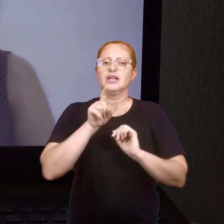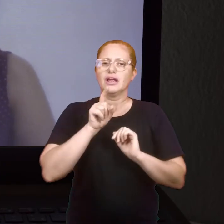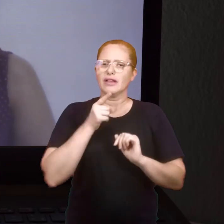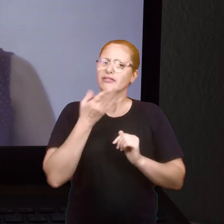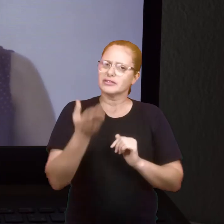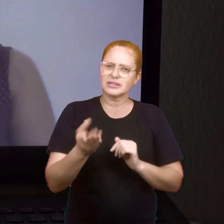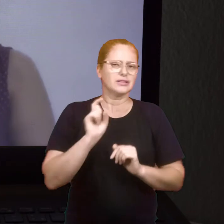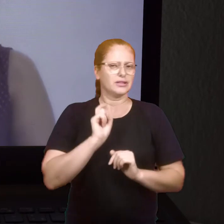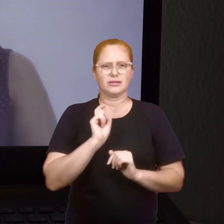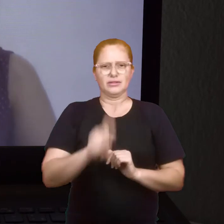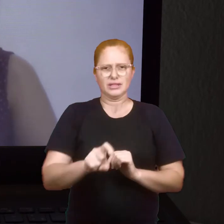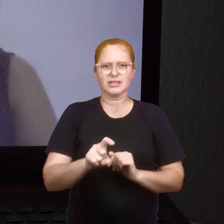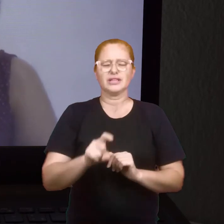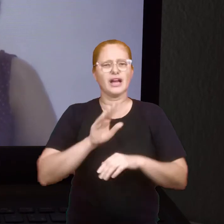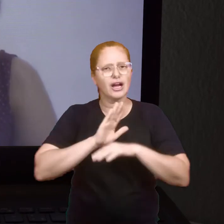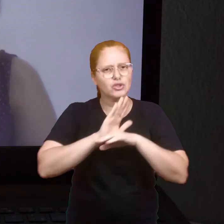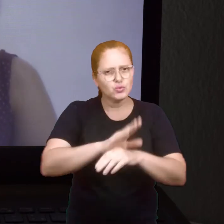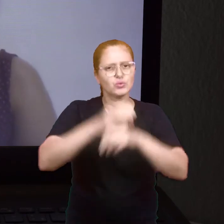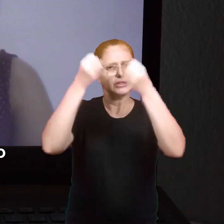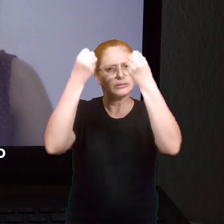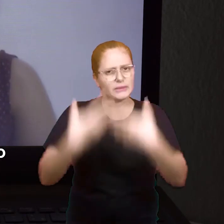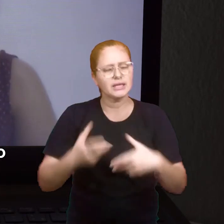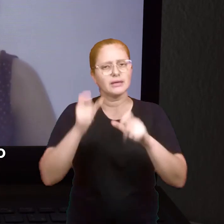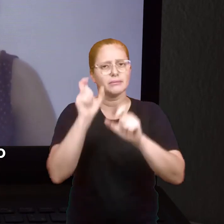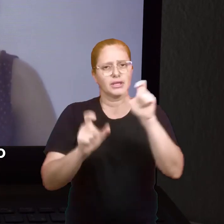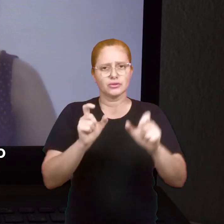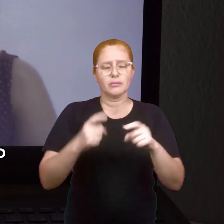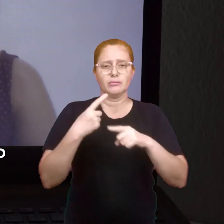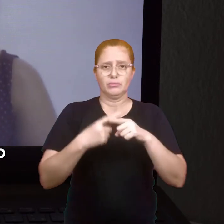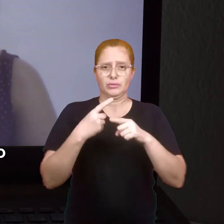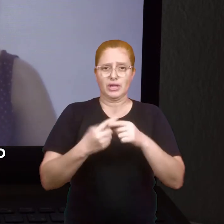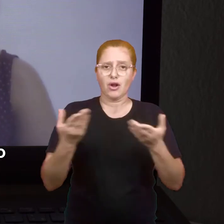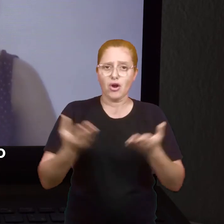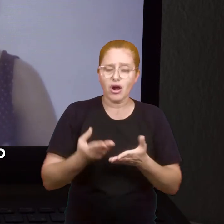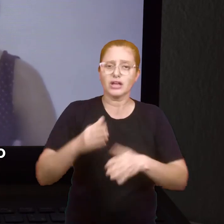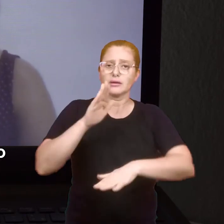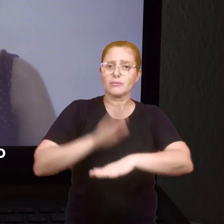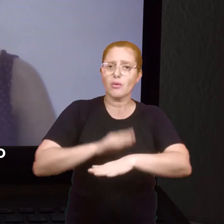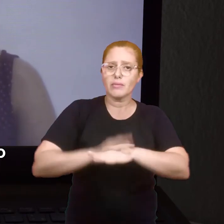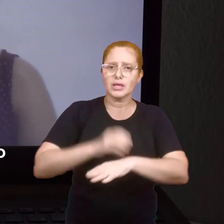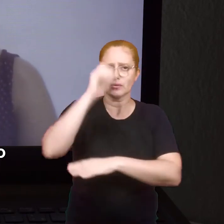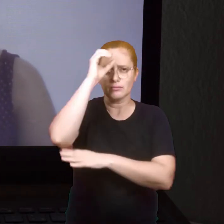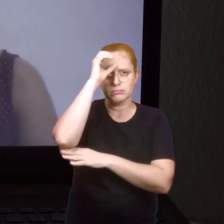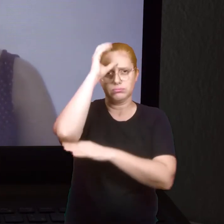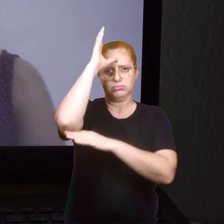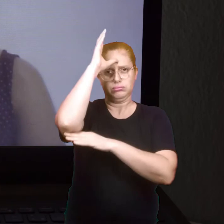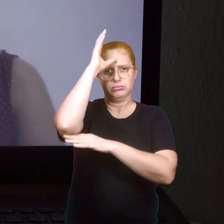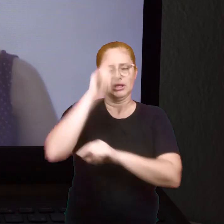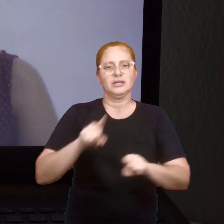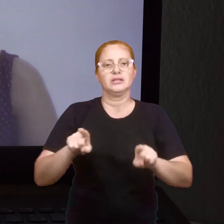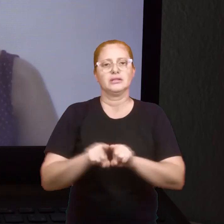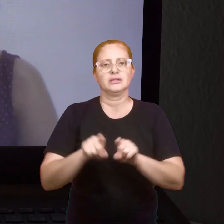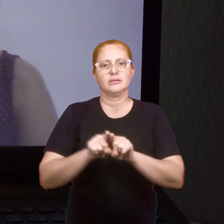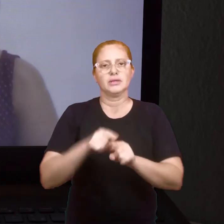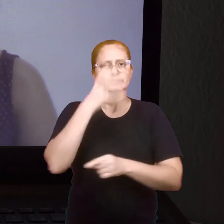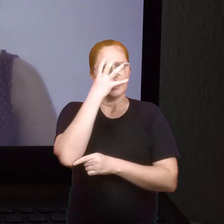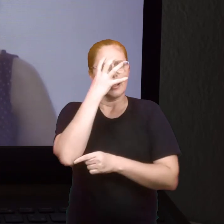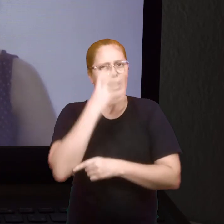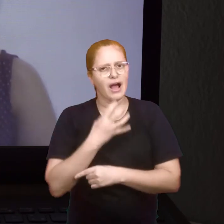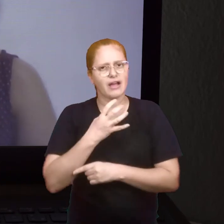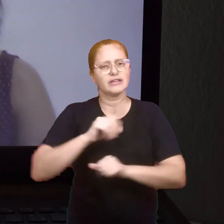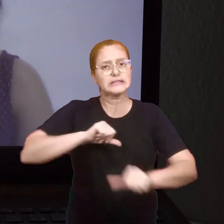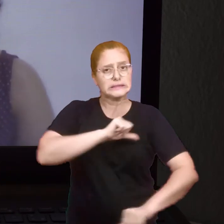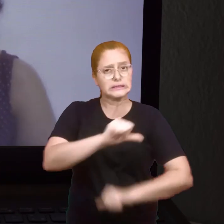fazer a tua parte, explica para as pessoas, porque a gente está num momento de conhecimento e de indignação